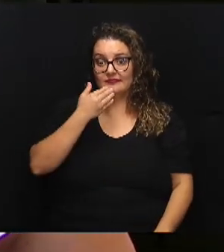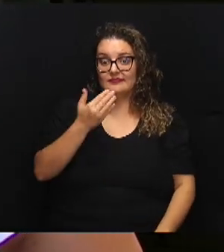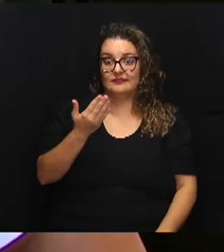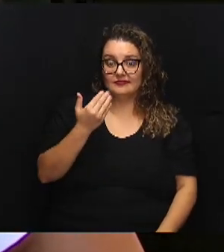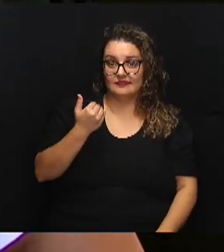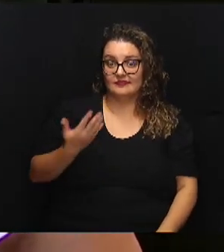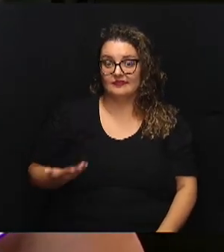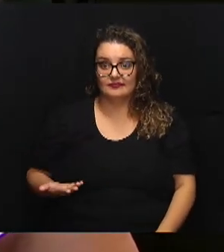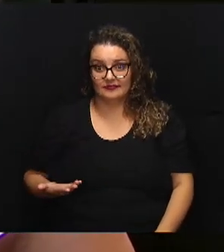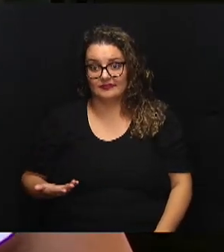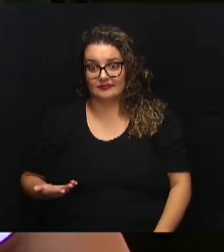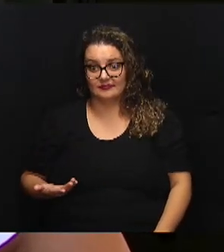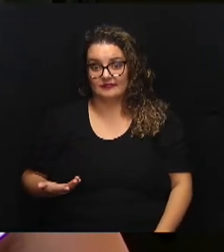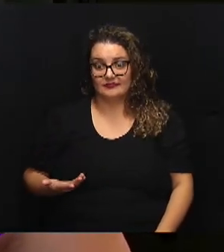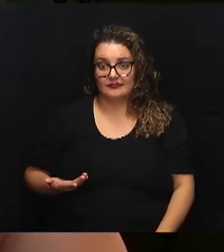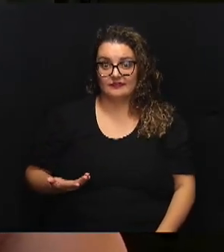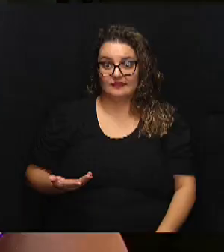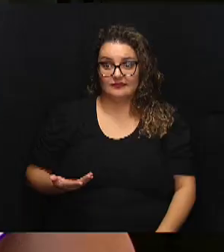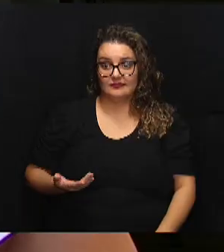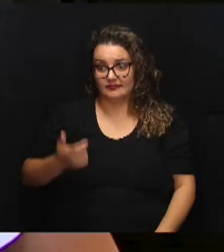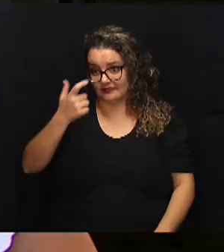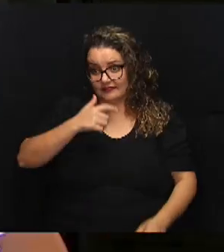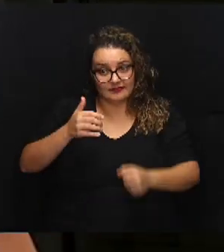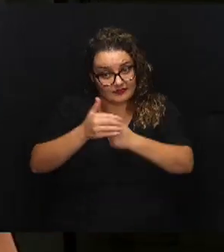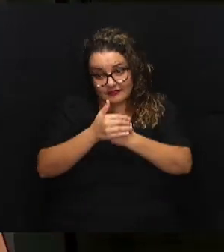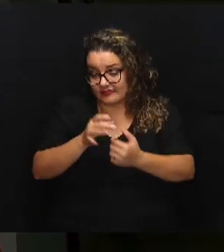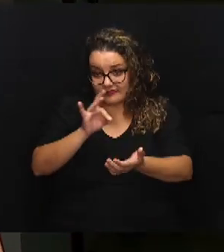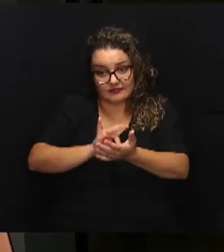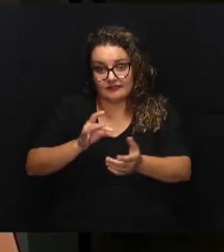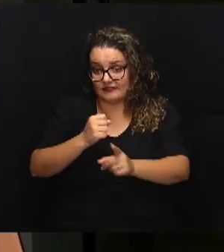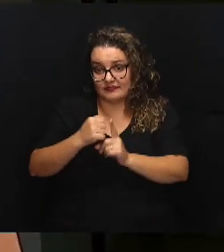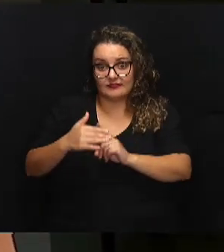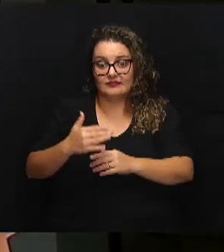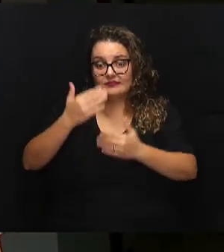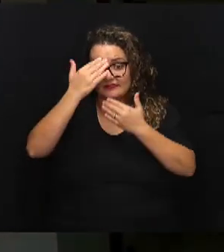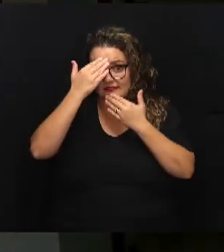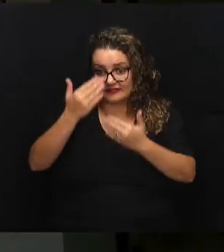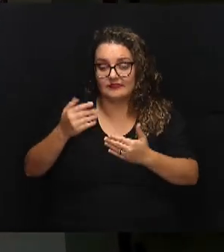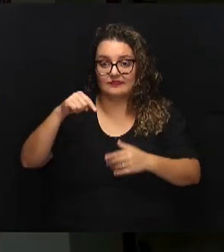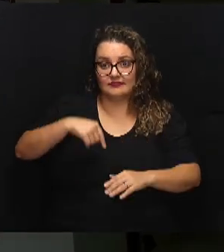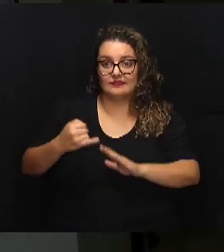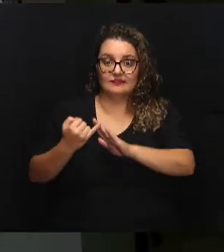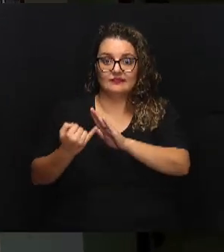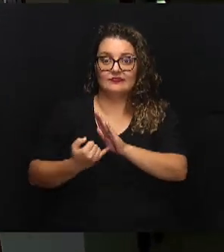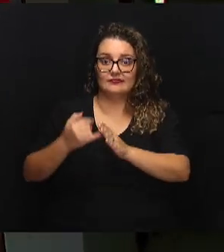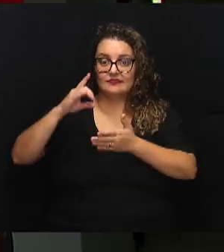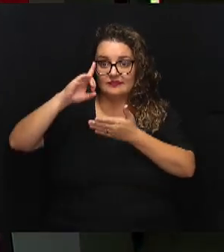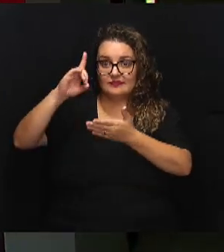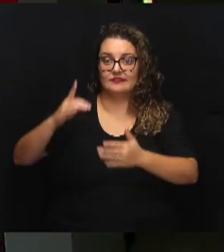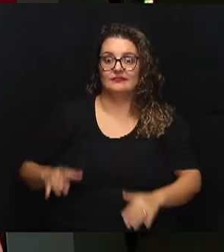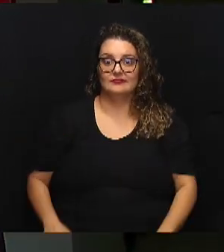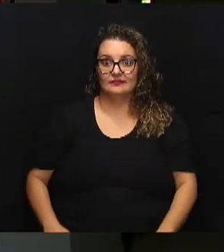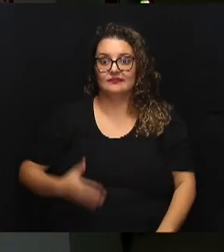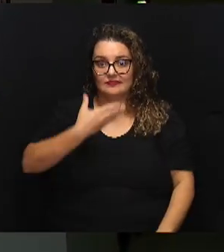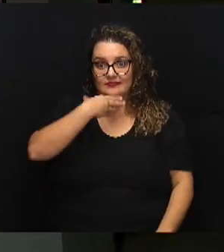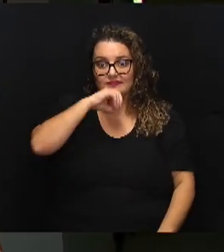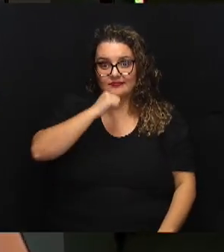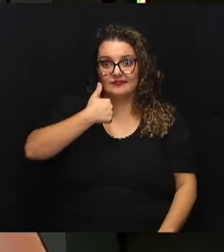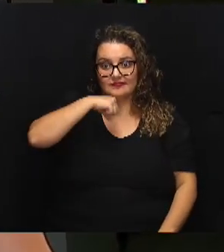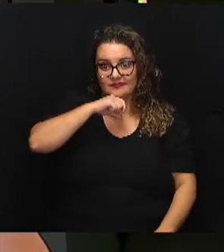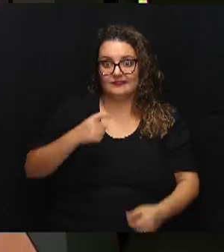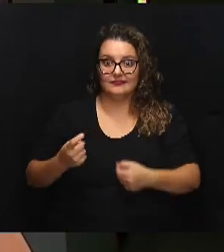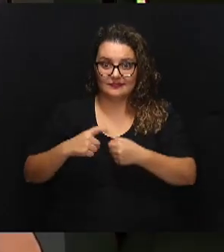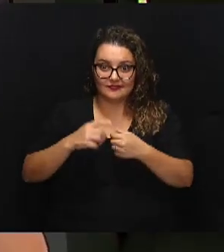alimento e é uma pessoa invisível mesmo para a sociedade. Hoje, graças a essa instituição, a Deus, né, meus pais hoje eles voltaram a